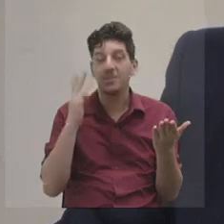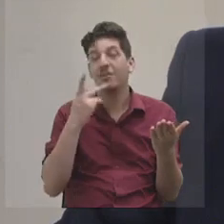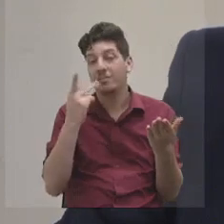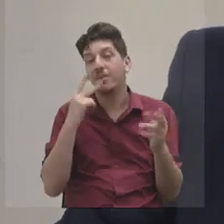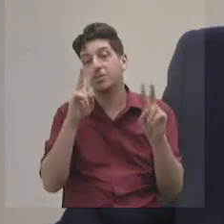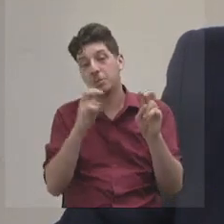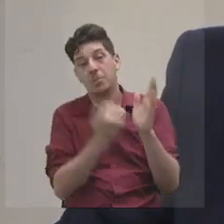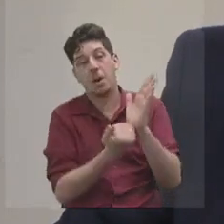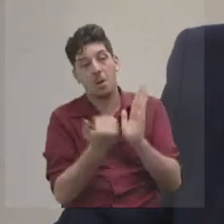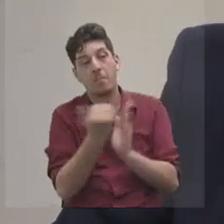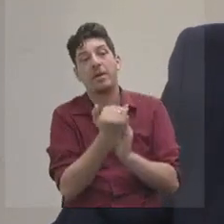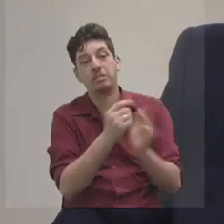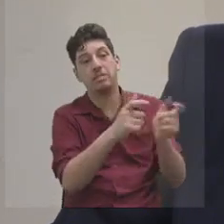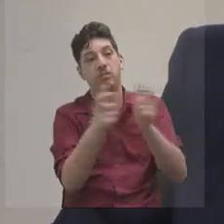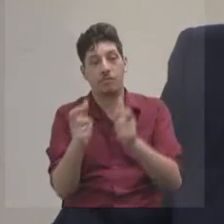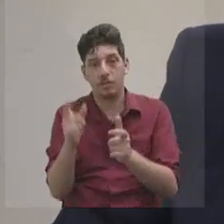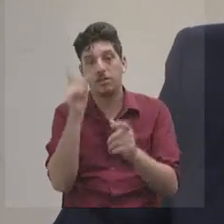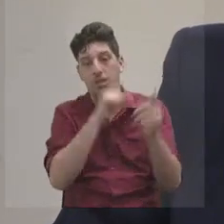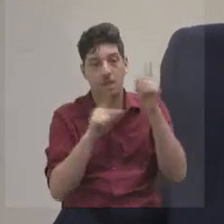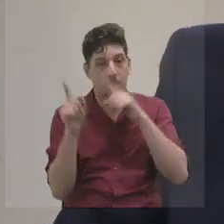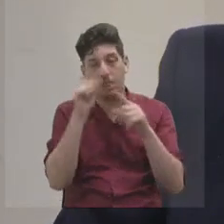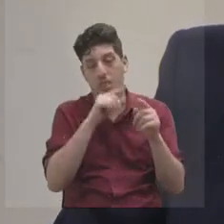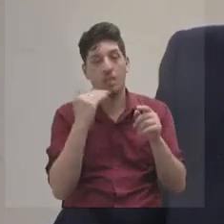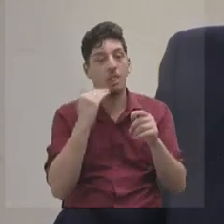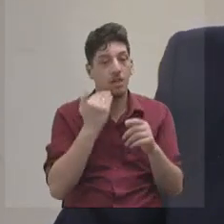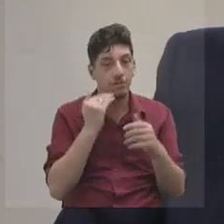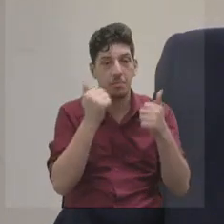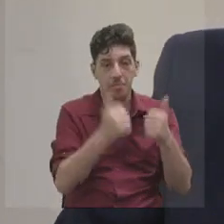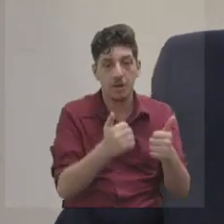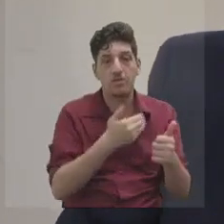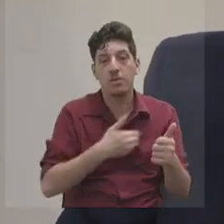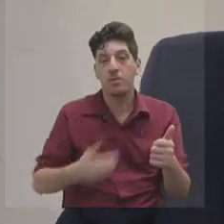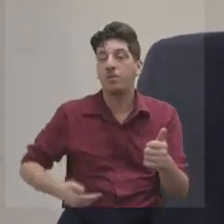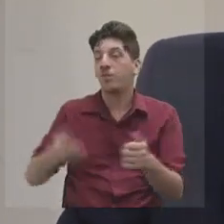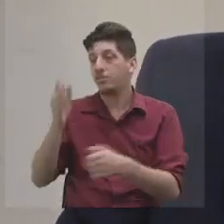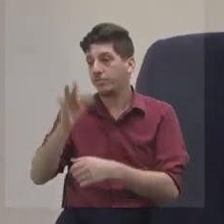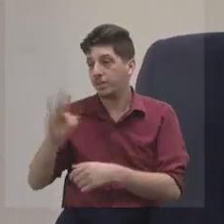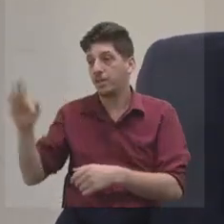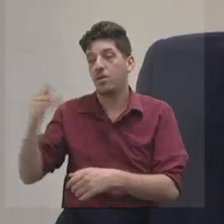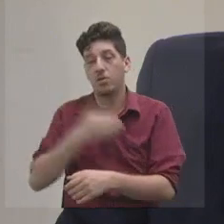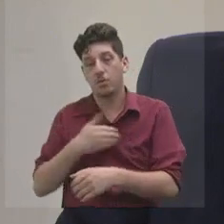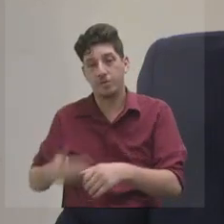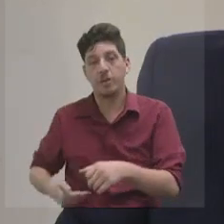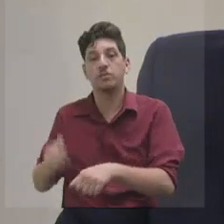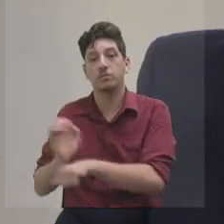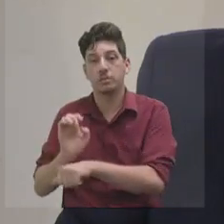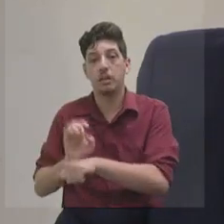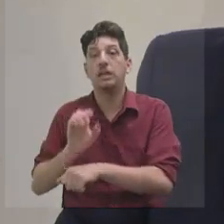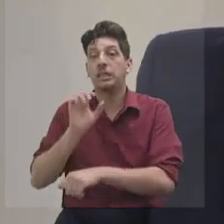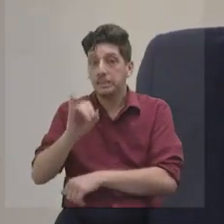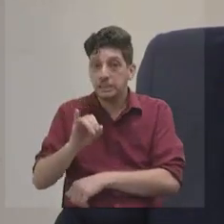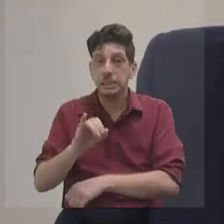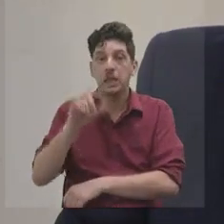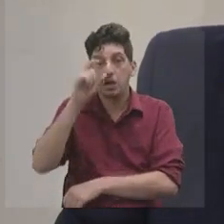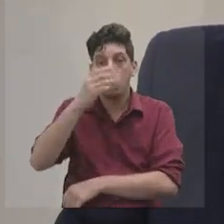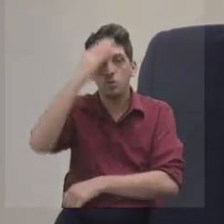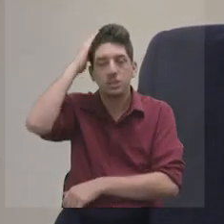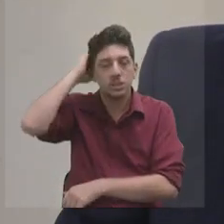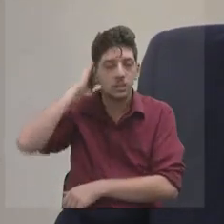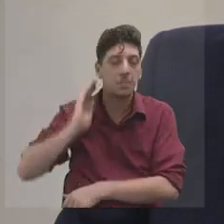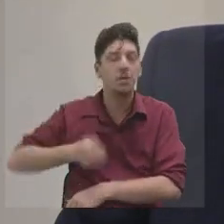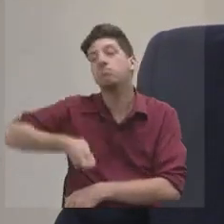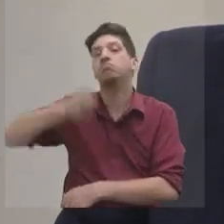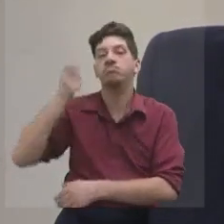aumento dos pontos críticos em Minas Gerais combinando o governo federal o governo do estado que se fosse uma postura do governador de cobrança pública